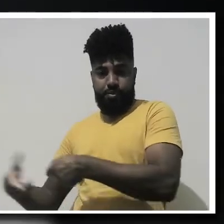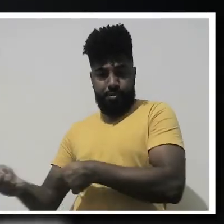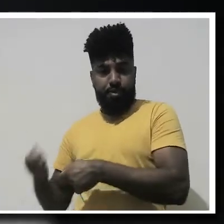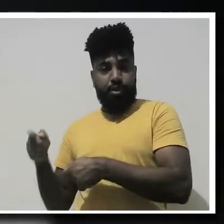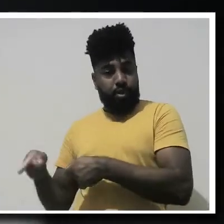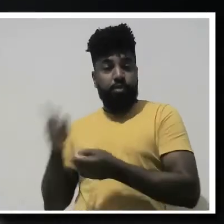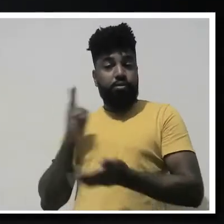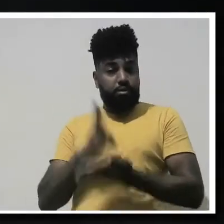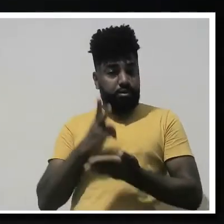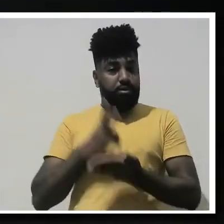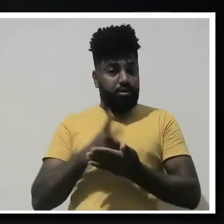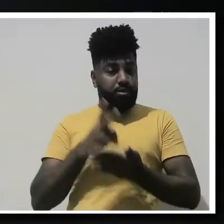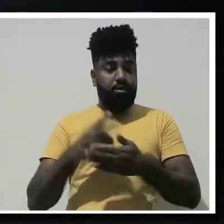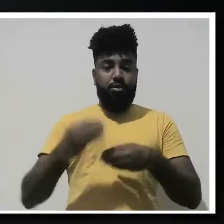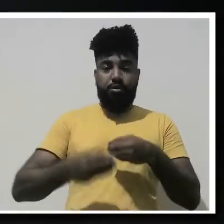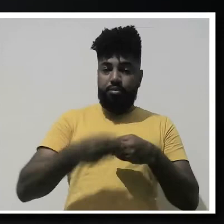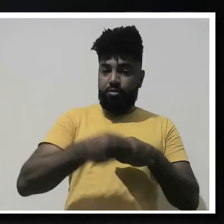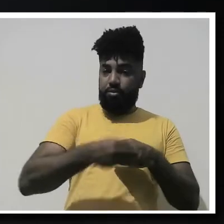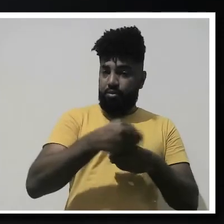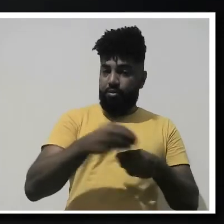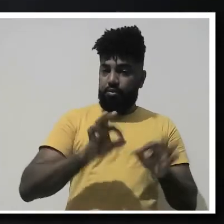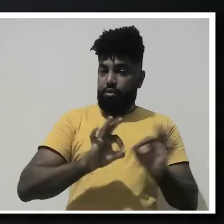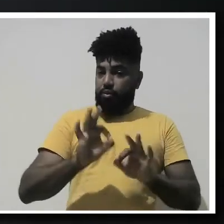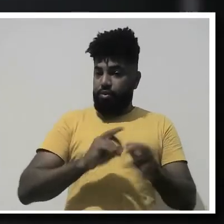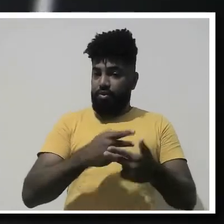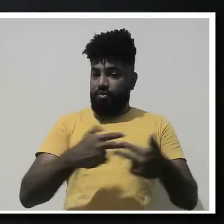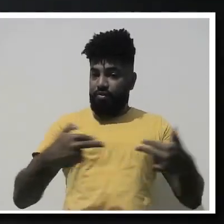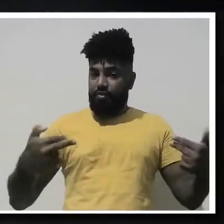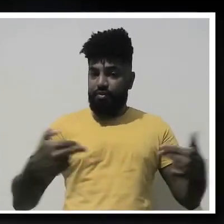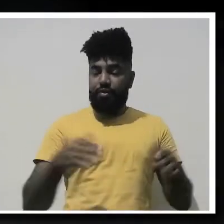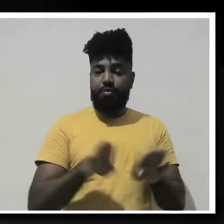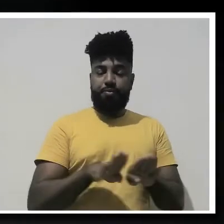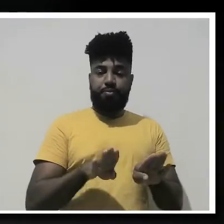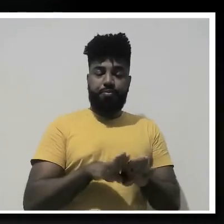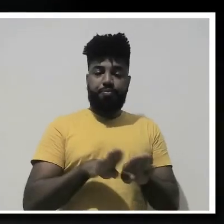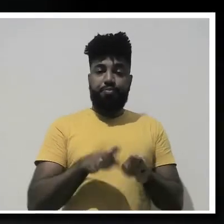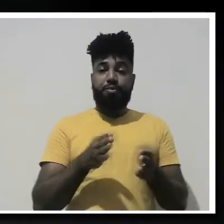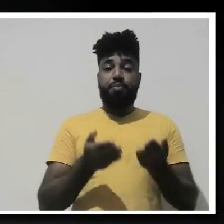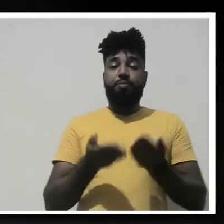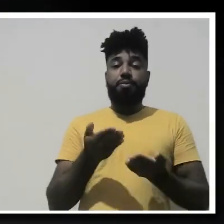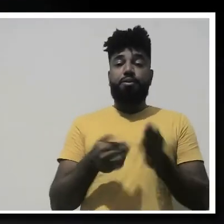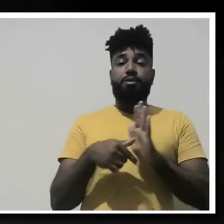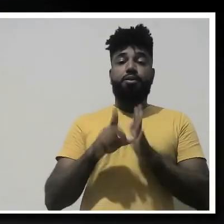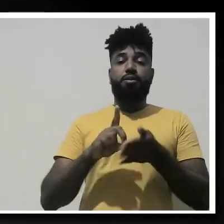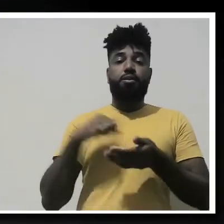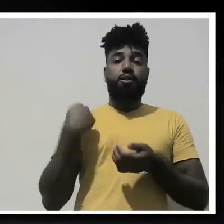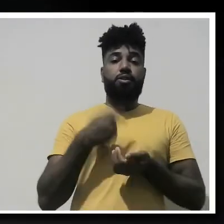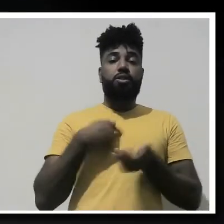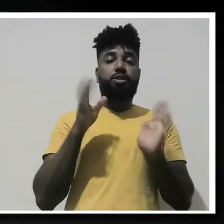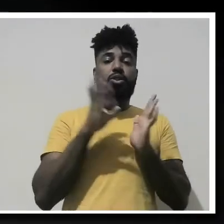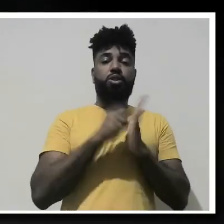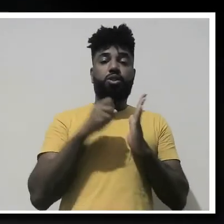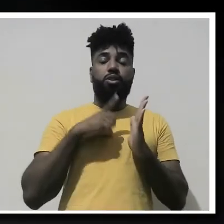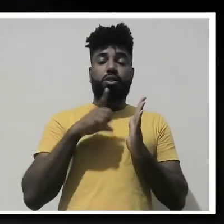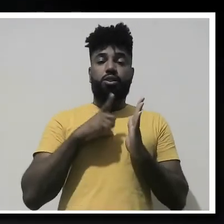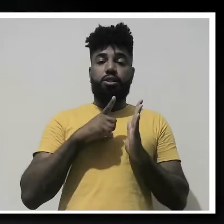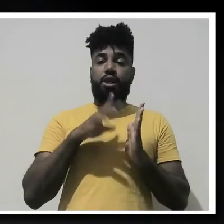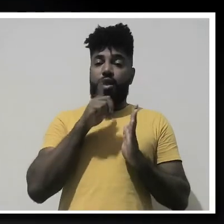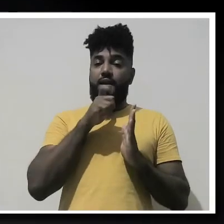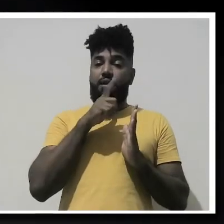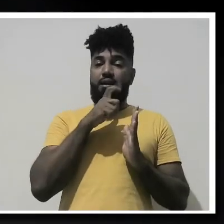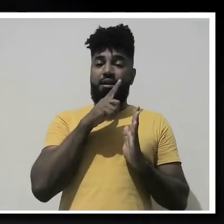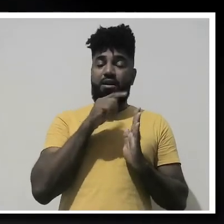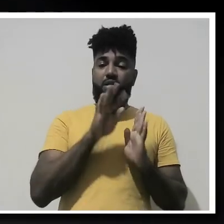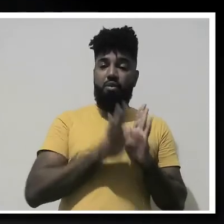não sabe, mas num laboratório se usa muito papel higiênico para vários procedimentos. E antes da gente fazer a pesagem, é bom a gente registrar aqui